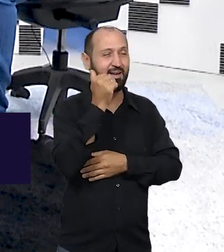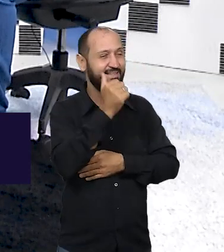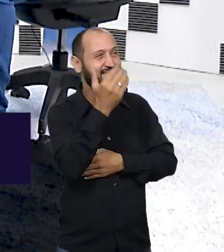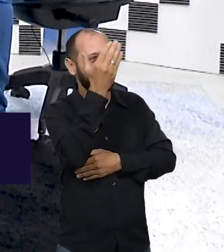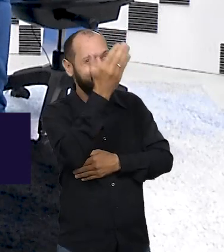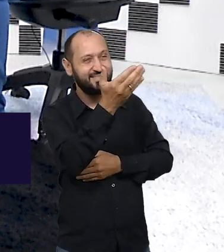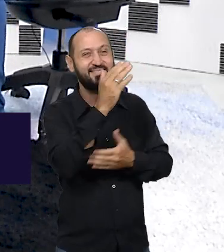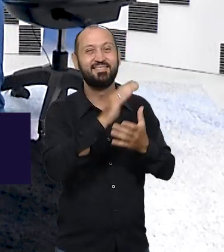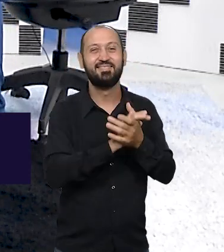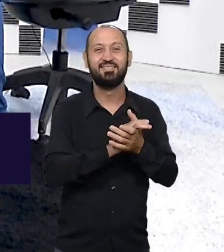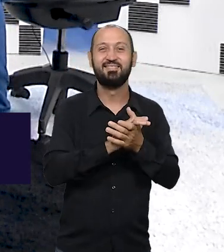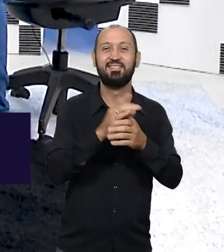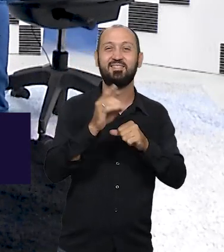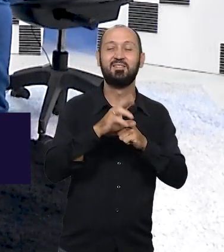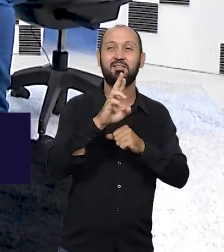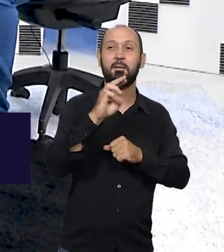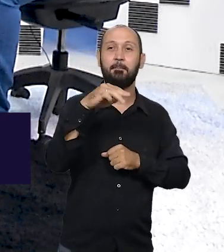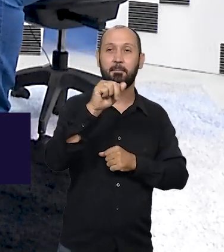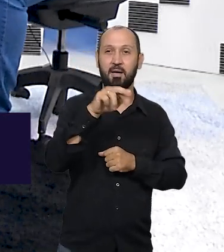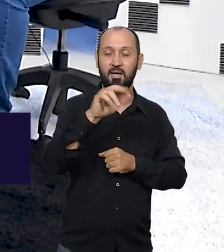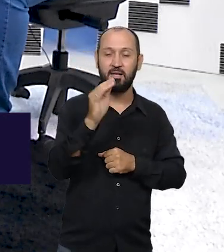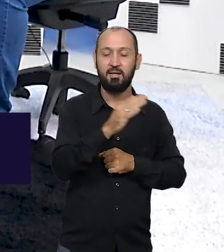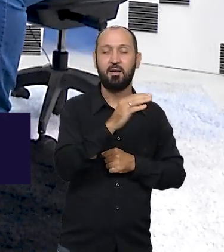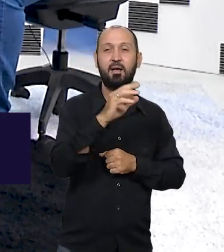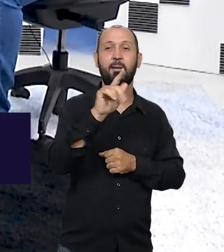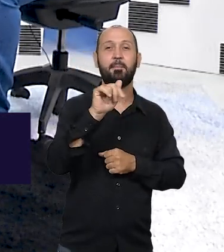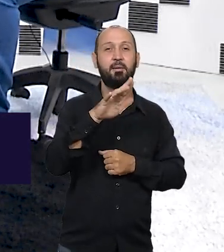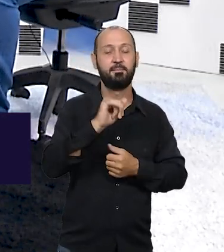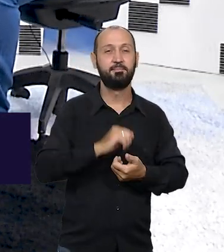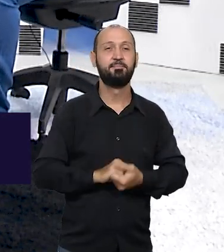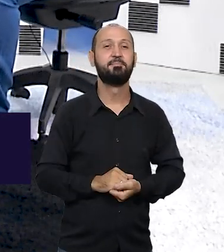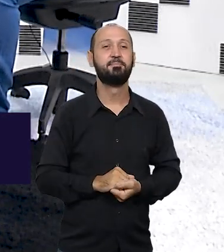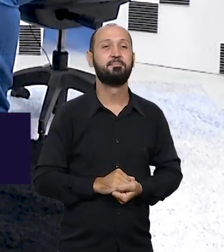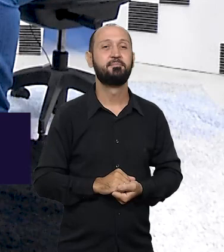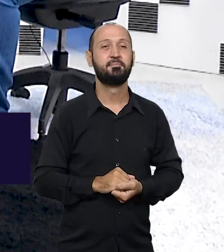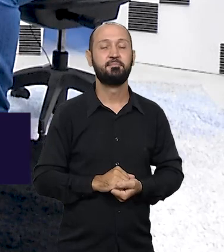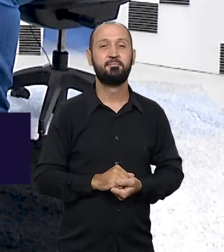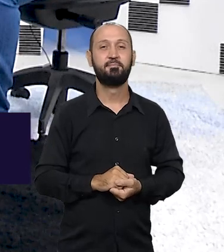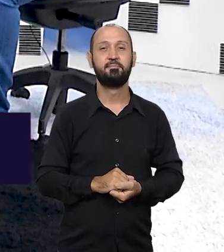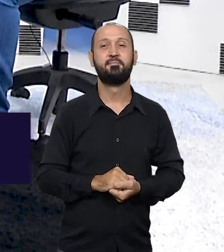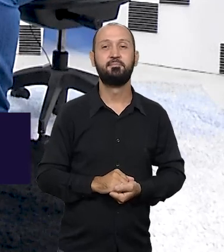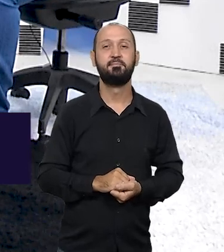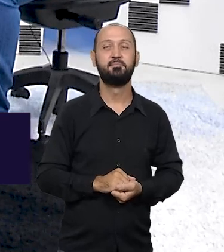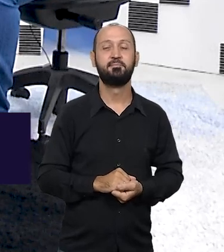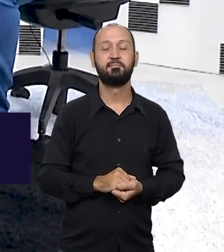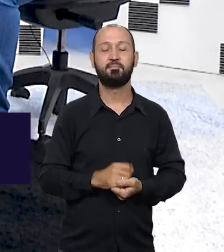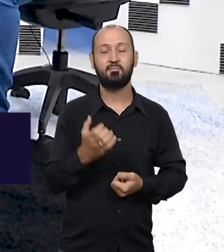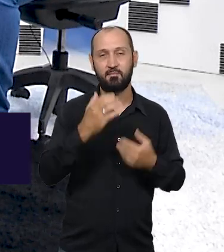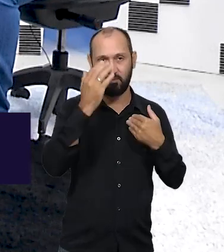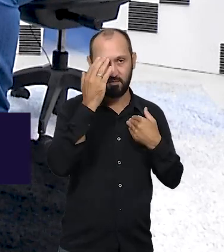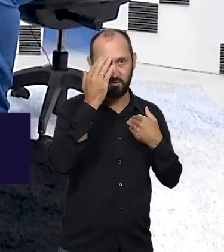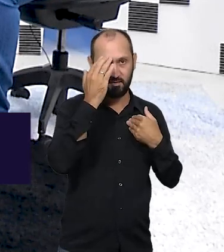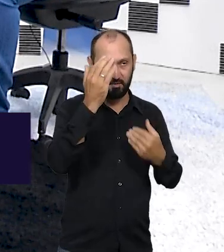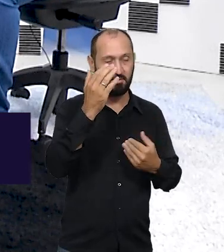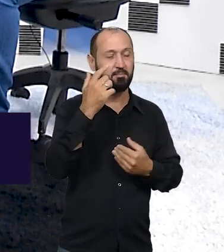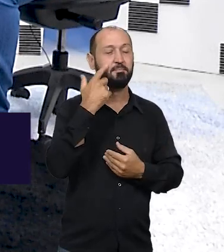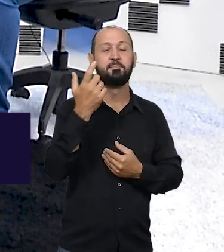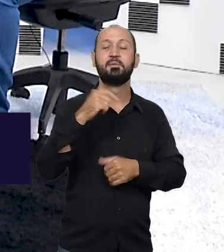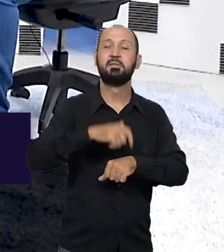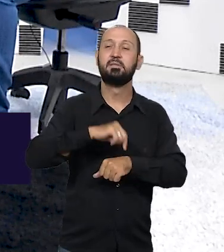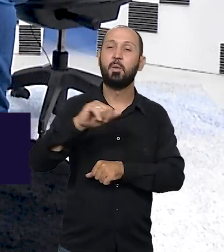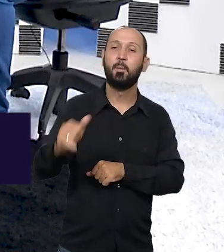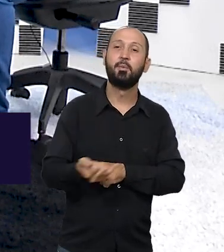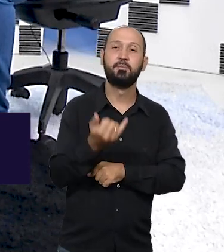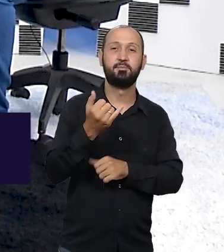A doutora Maria Gabriela. Eu queria, antes de qualquer coisa, né, agradecer a oportunidade de poder